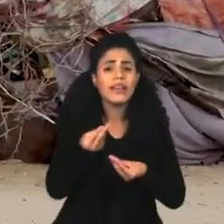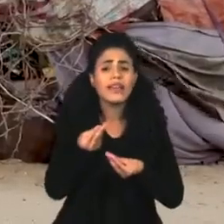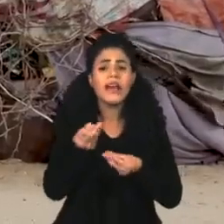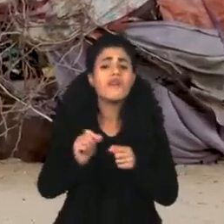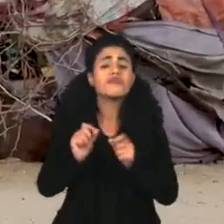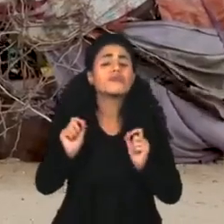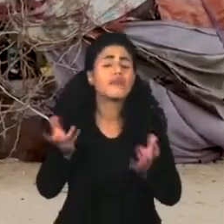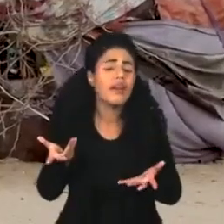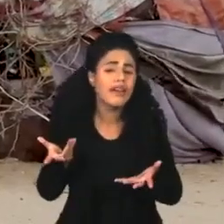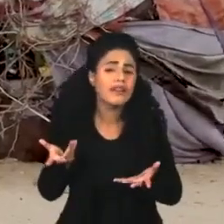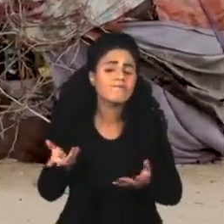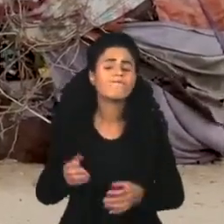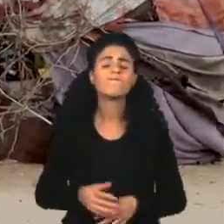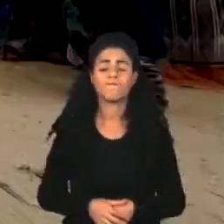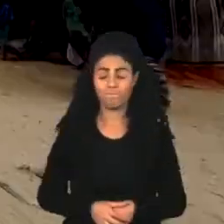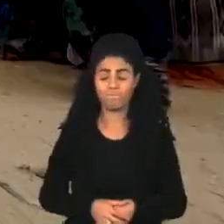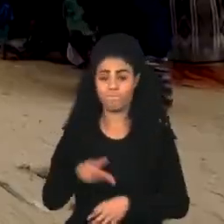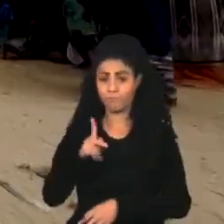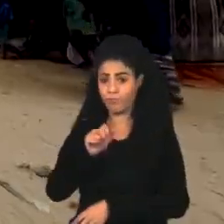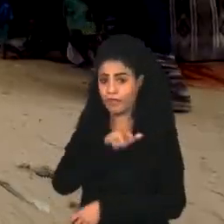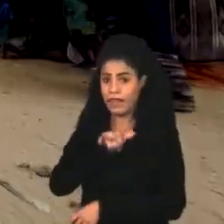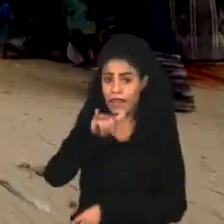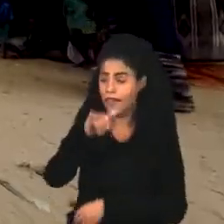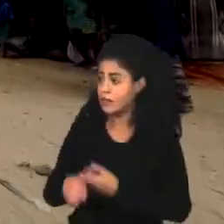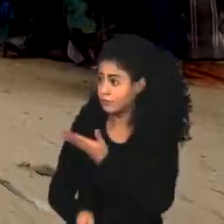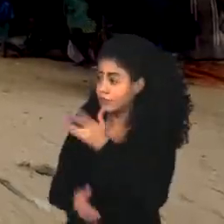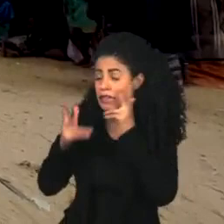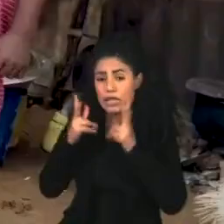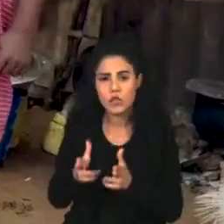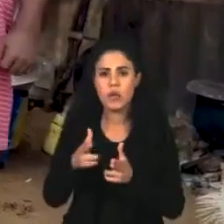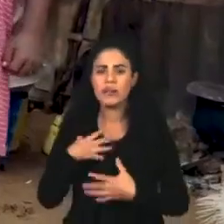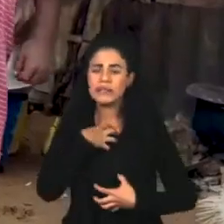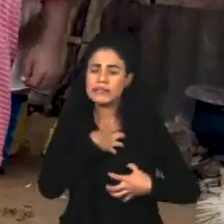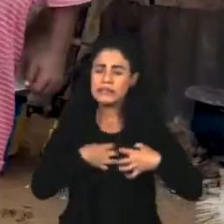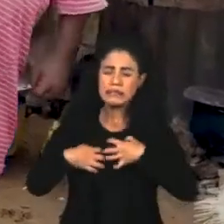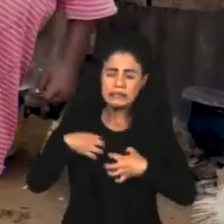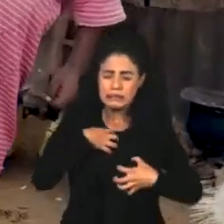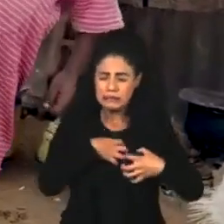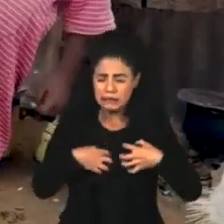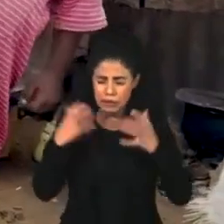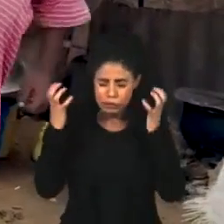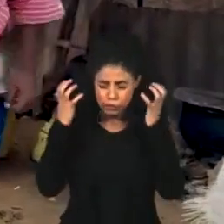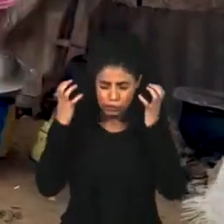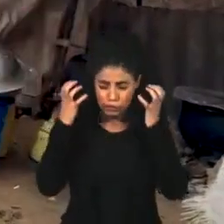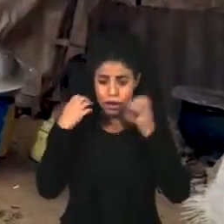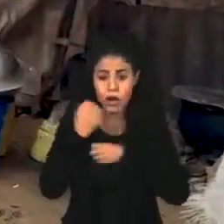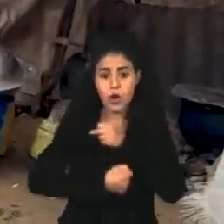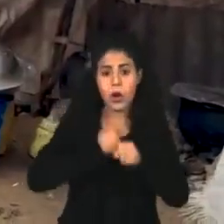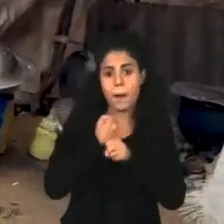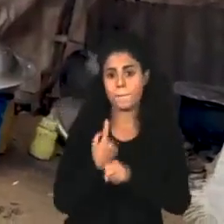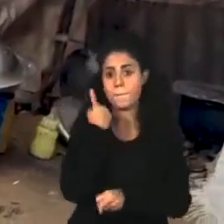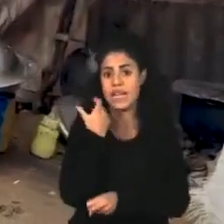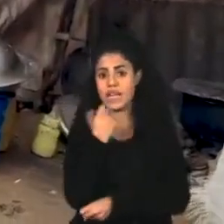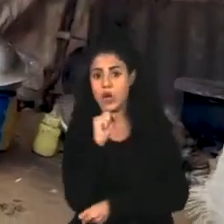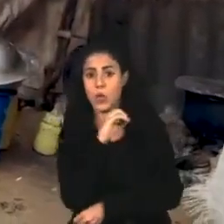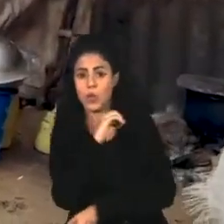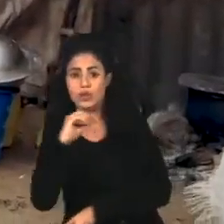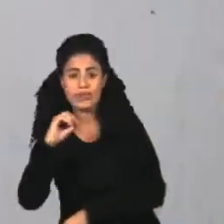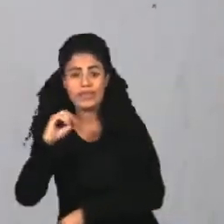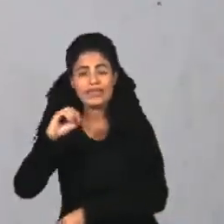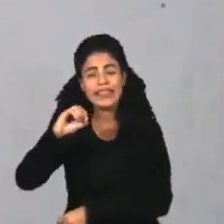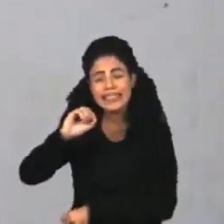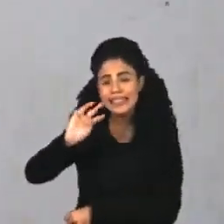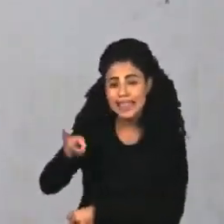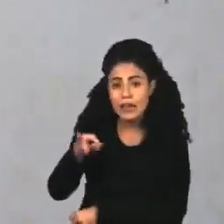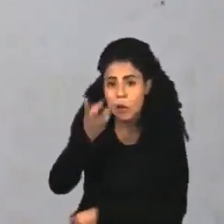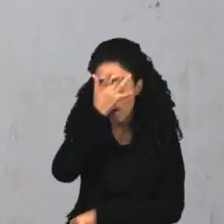No mundo todo, mães como a Kellen passam pela mesma angústia. No ano passado, quase 830